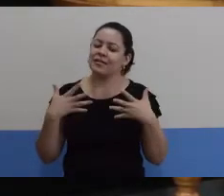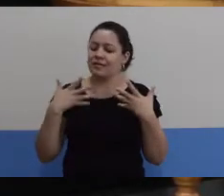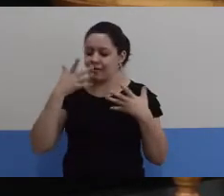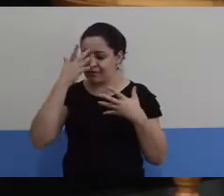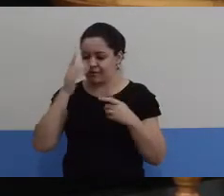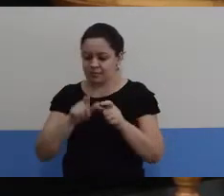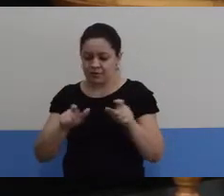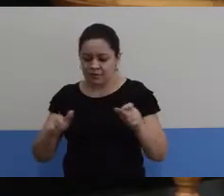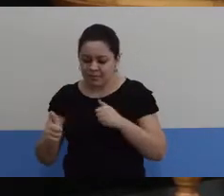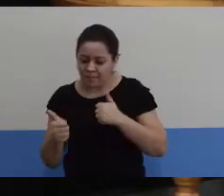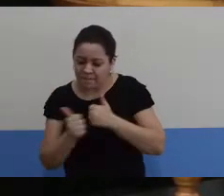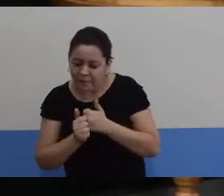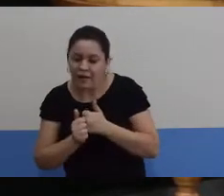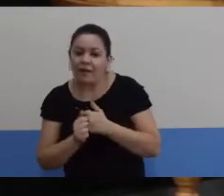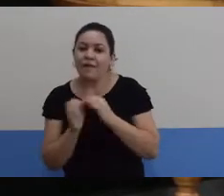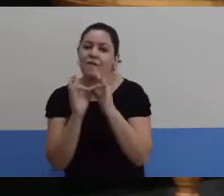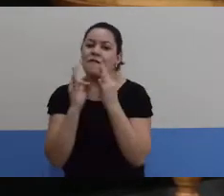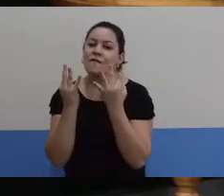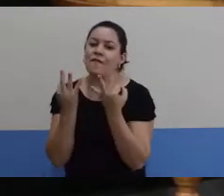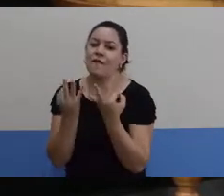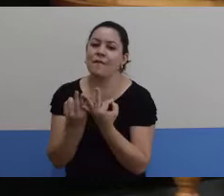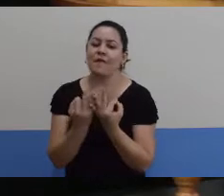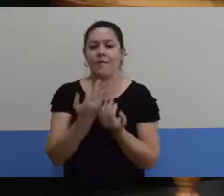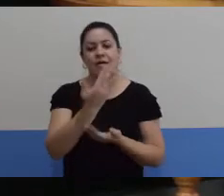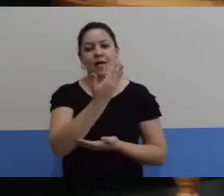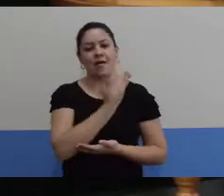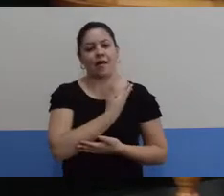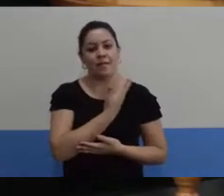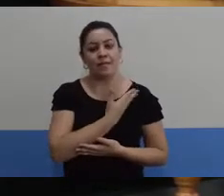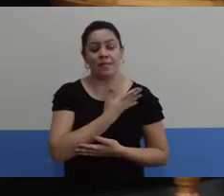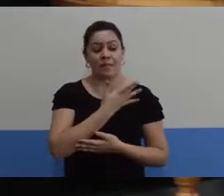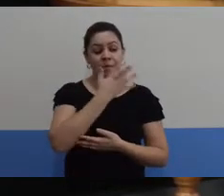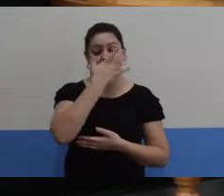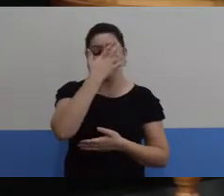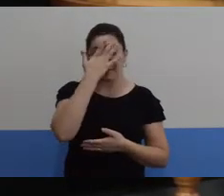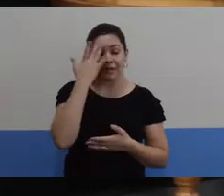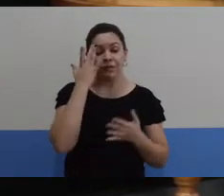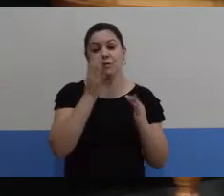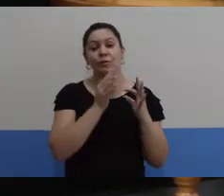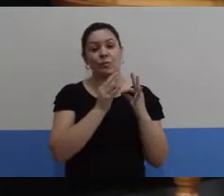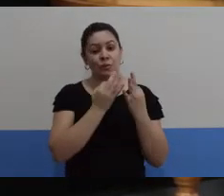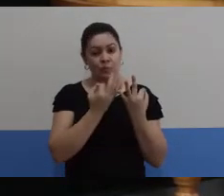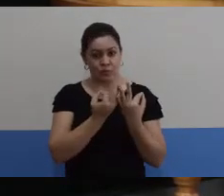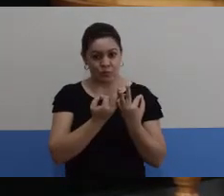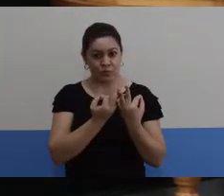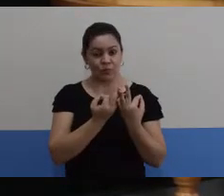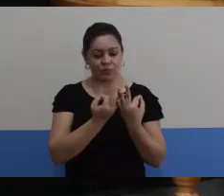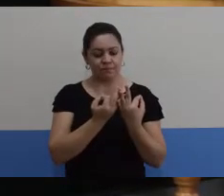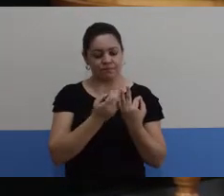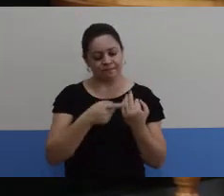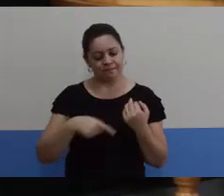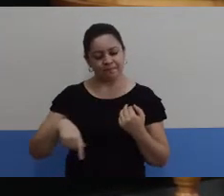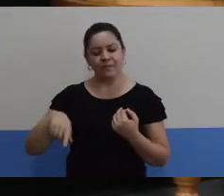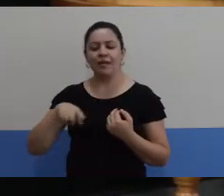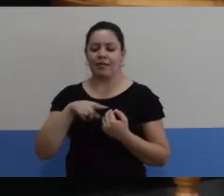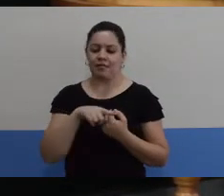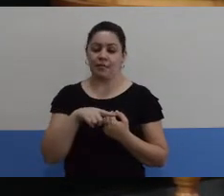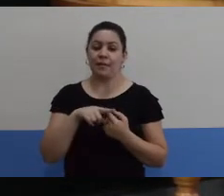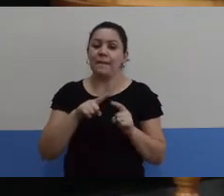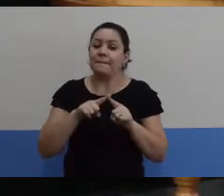nós, a família, os amigos, os parentes, nós temos que ouvir também, Mateus, na